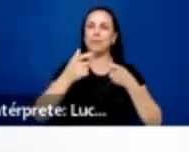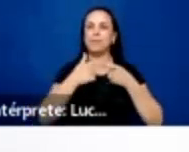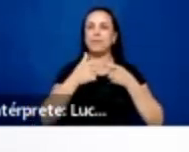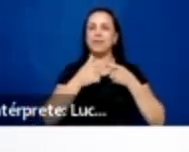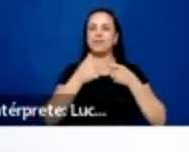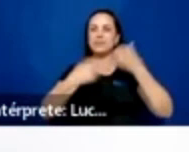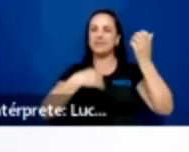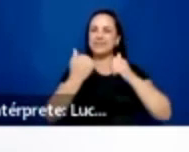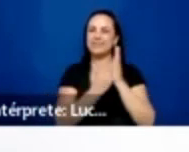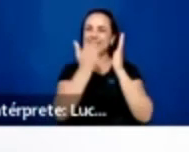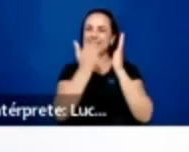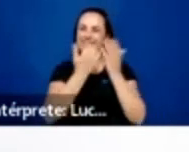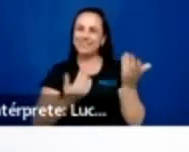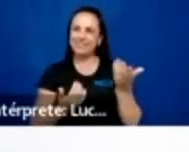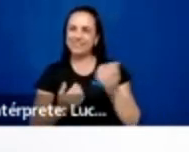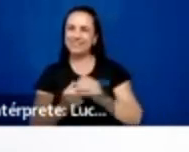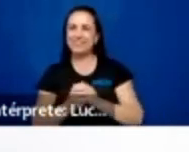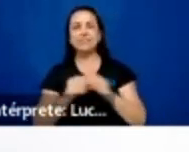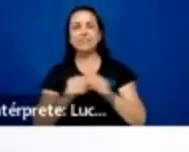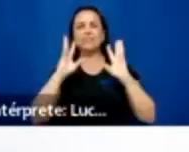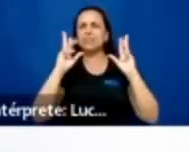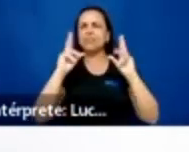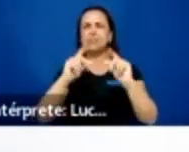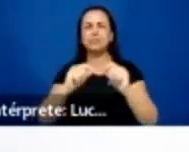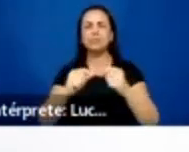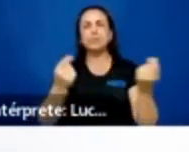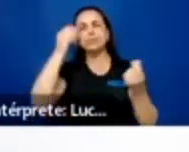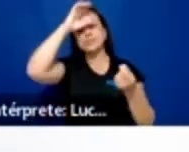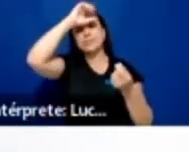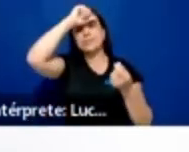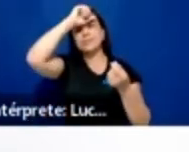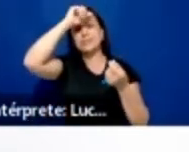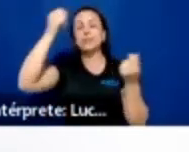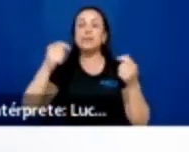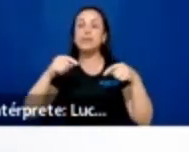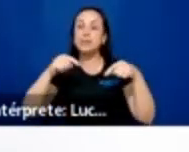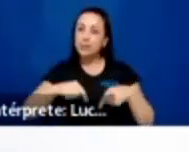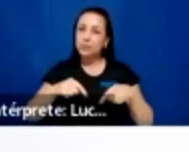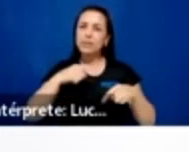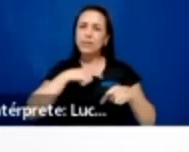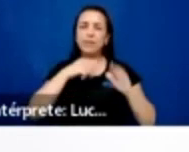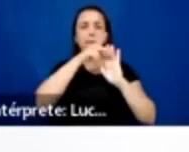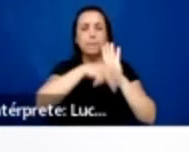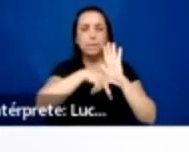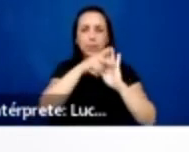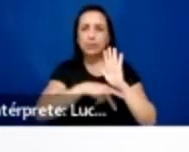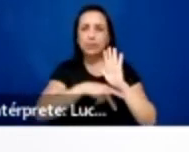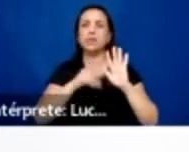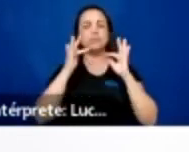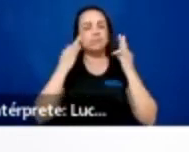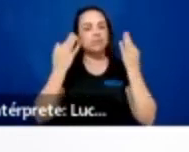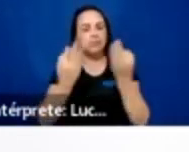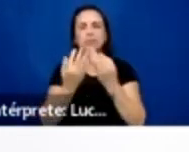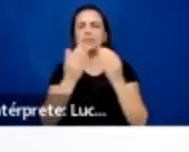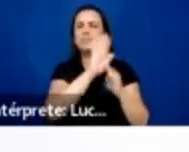para nós aí, para que todos os nossos convidados saibam que nós estamos tendo um produto que melhora a